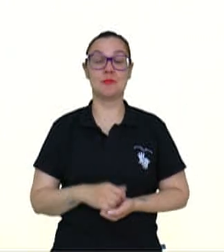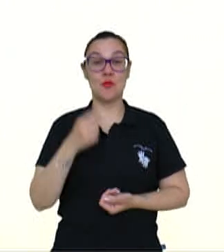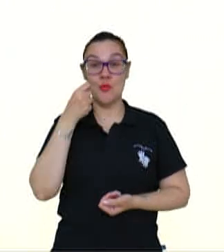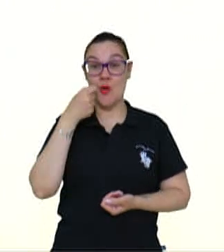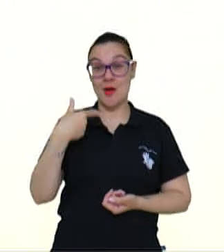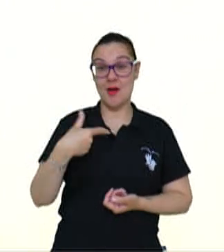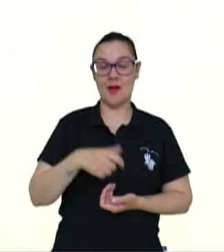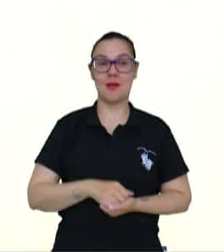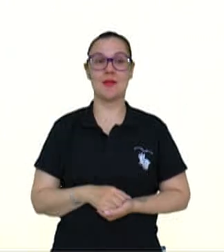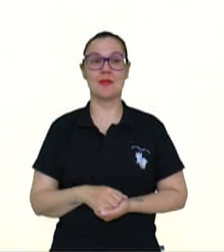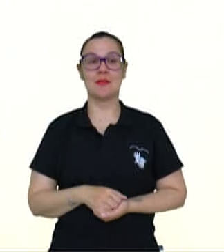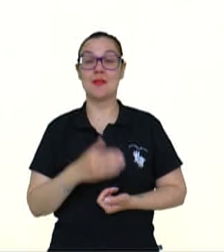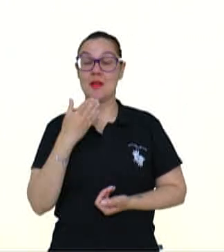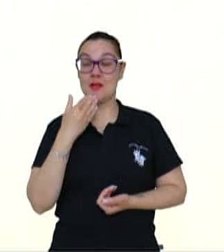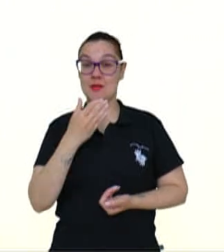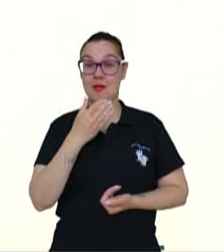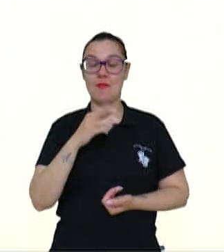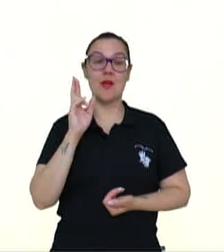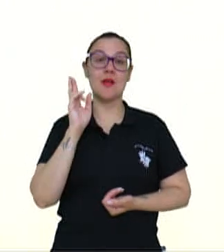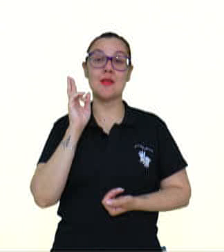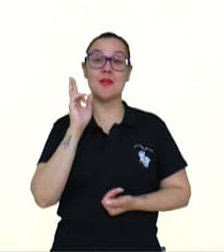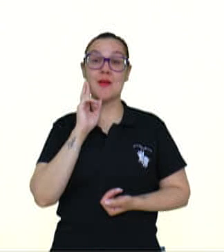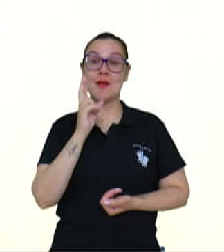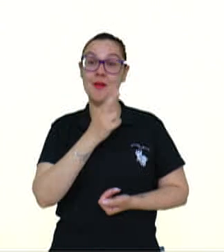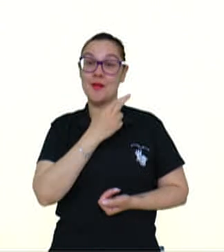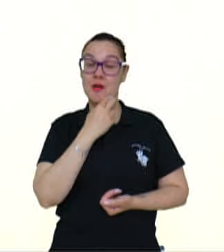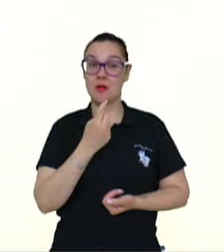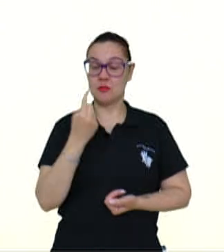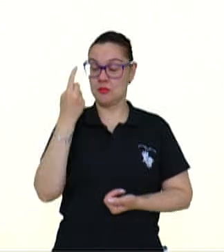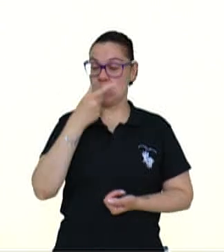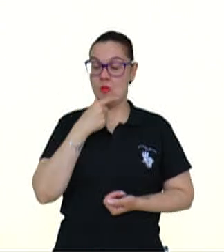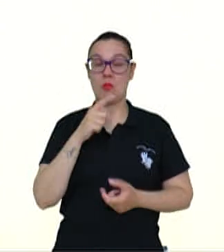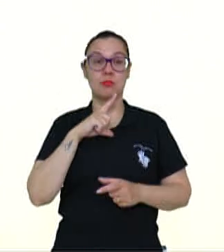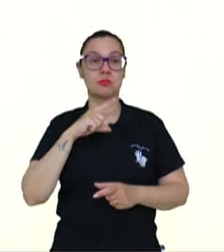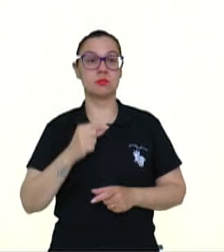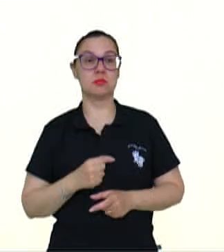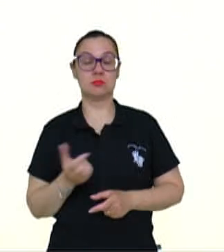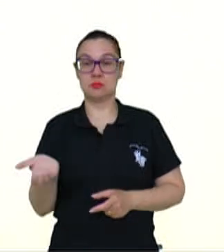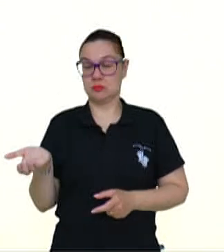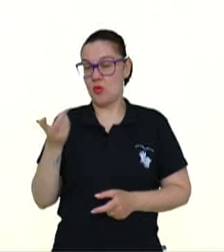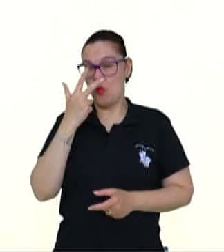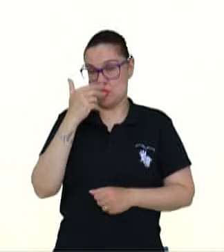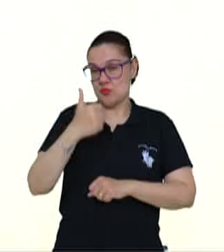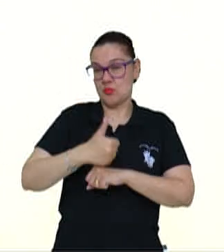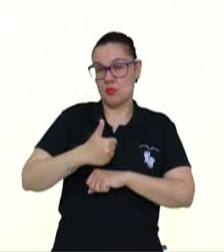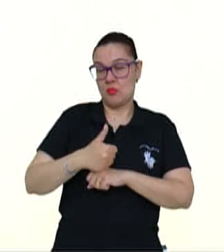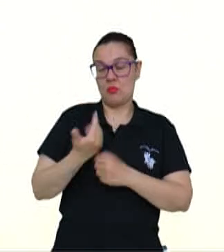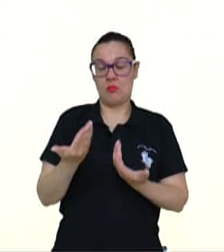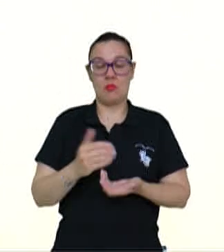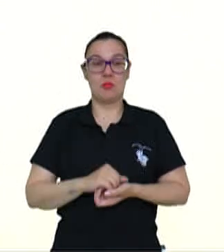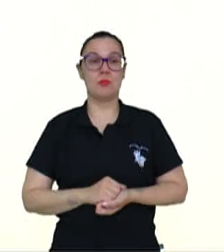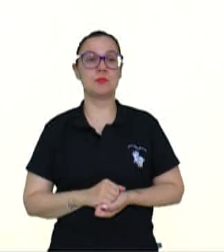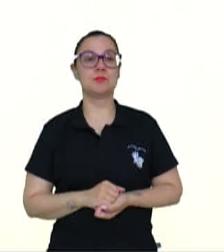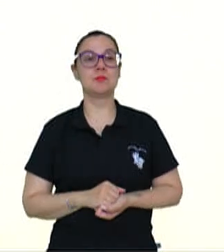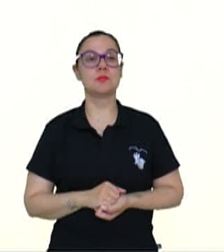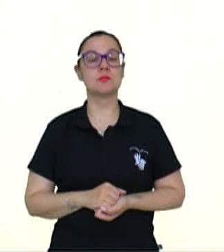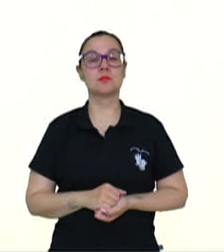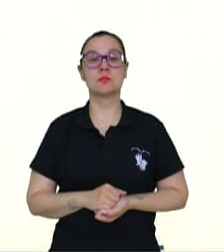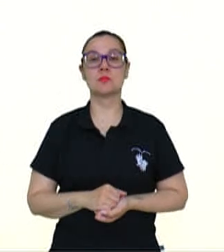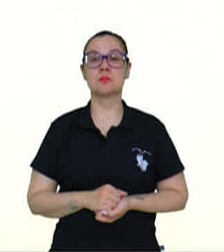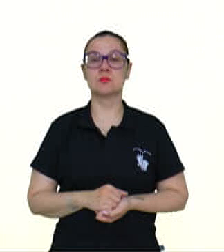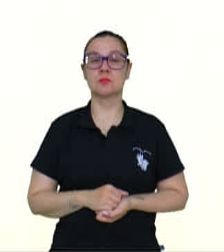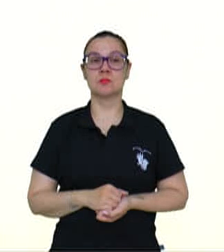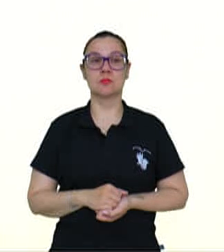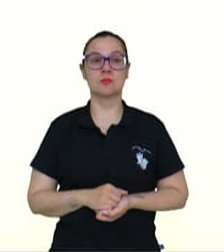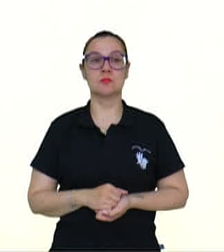Eles estão na frente de um restaurante e nós temos ali o funcionário e o dono, aparentemente, né, do restaurante. Ele diz assim: